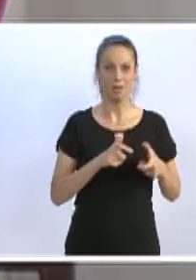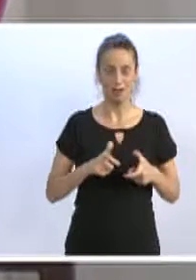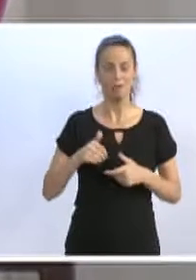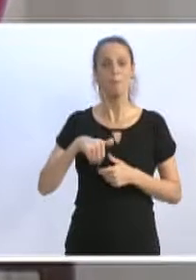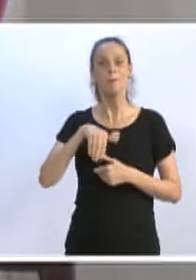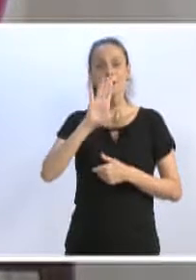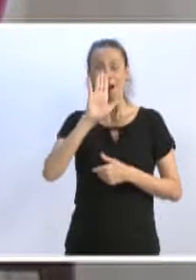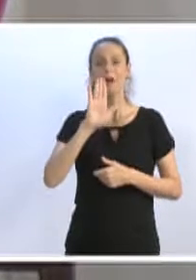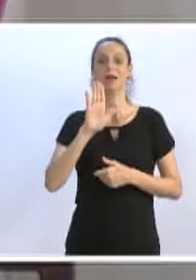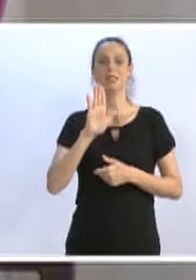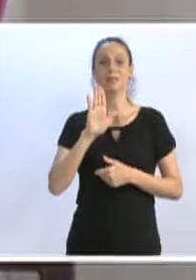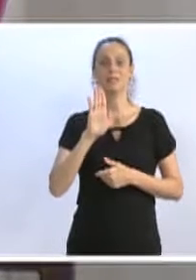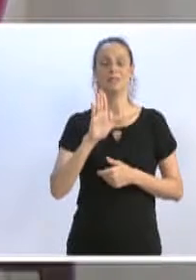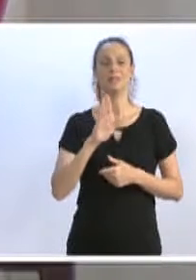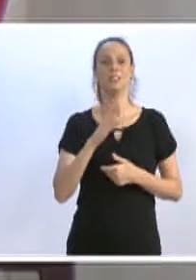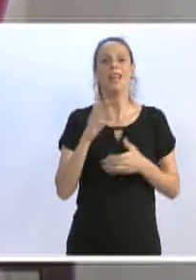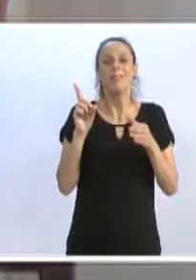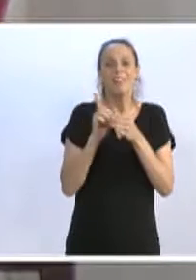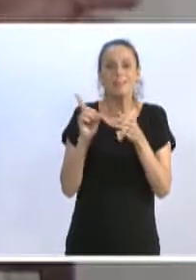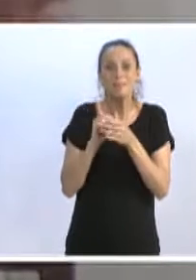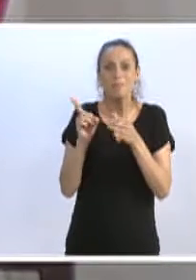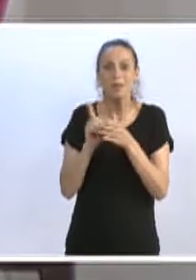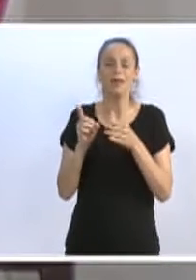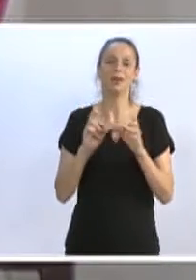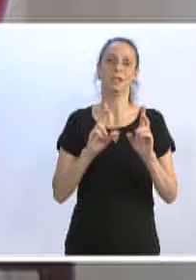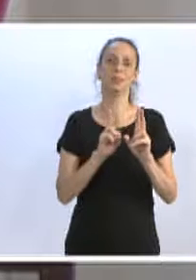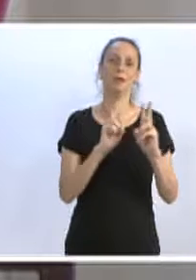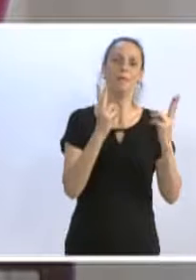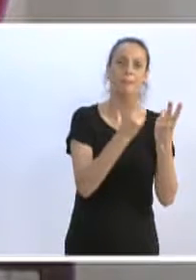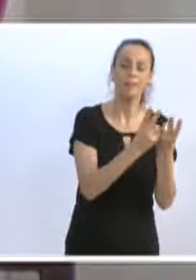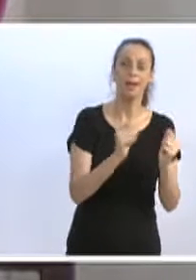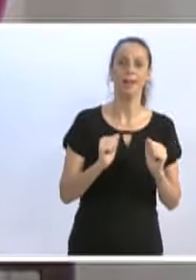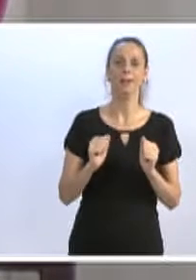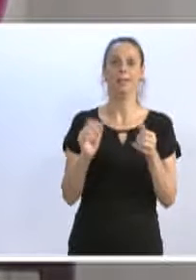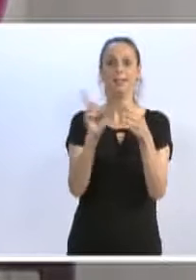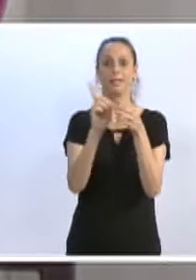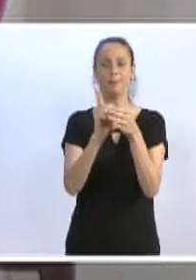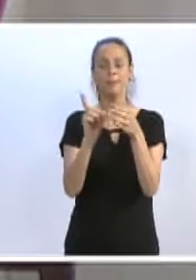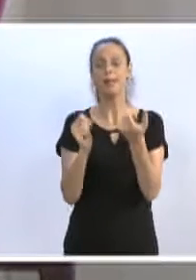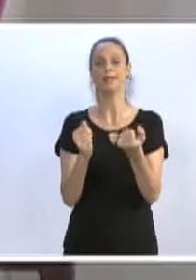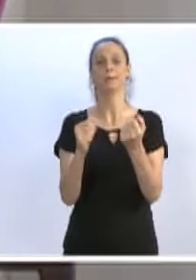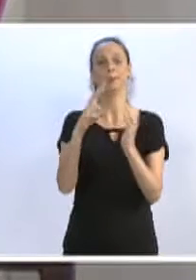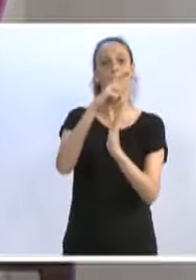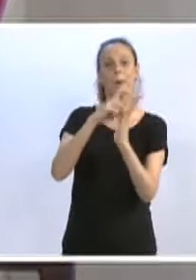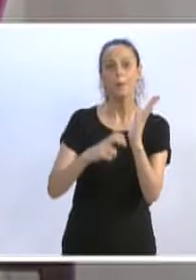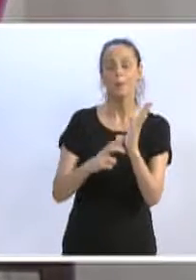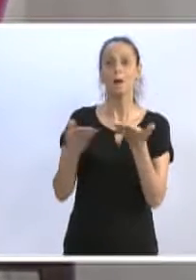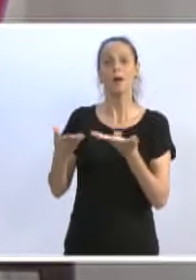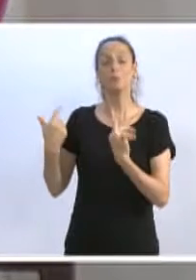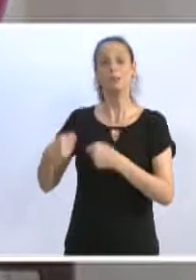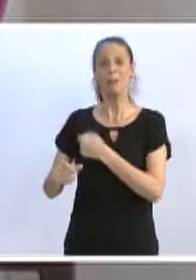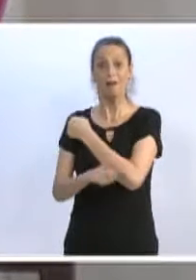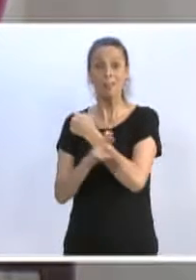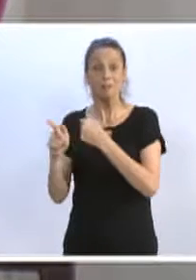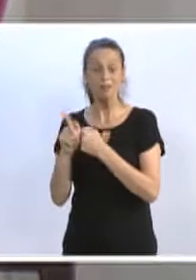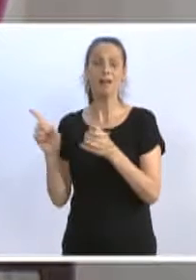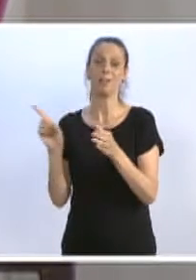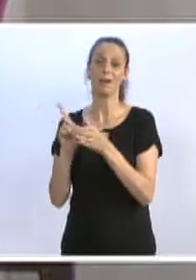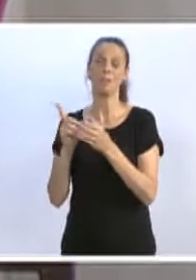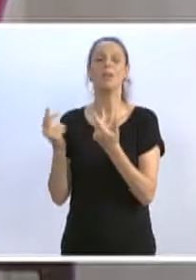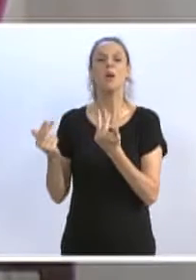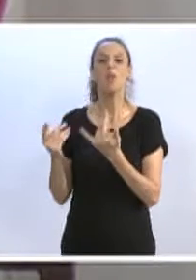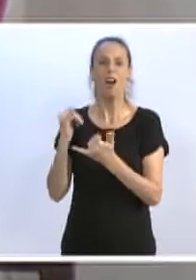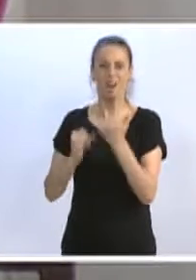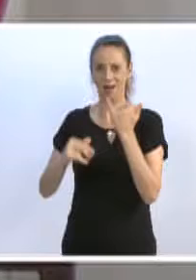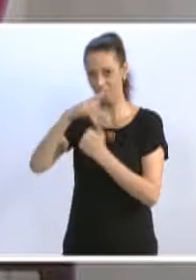adriano de termos a intendência velha já temos a intendência das escolas agrícolas e assim podia da escola agrícola assim por diante mas nós precisamos ter as intendências